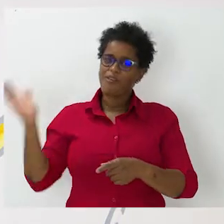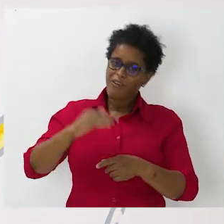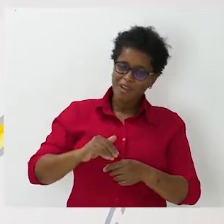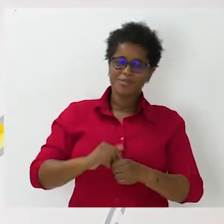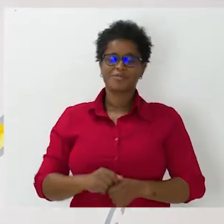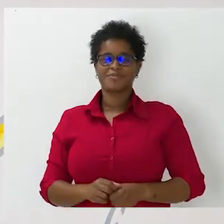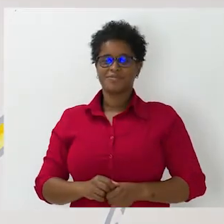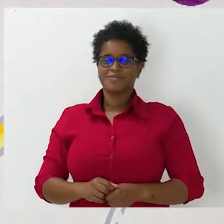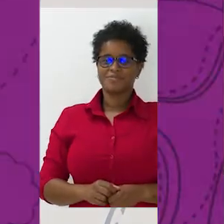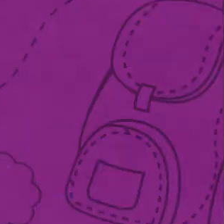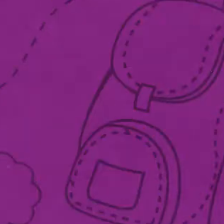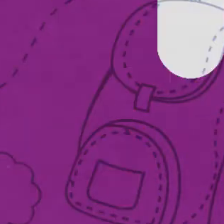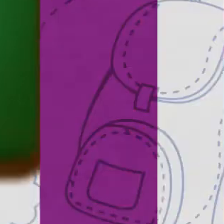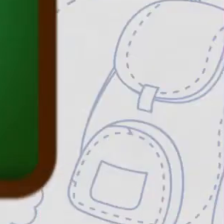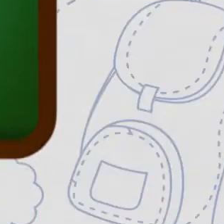concentrem.